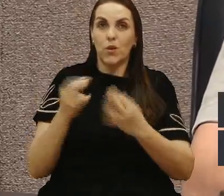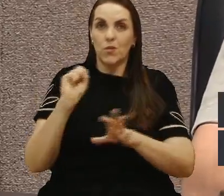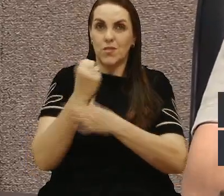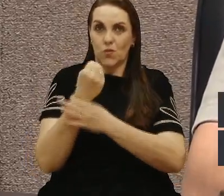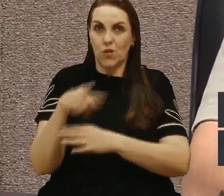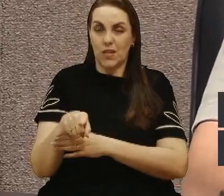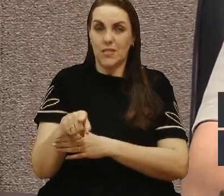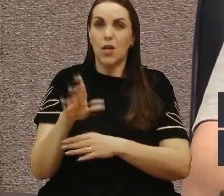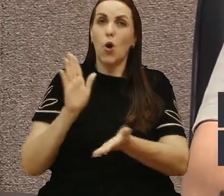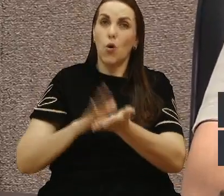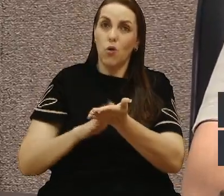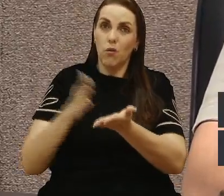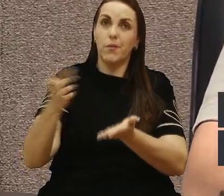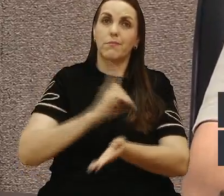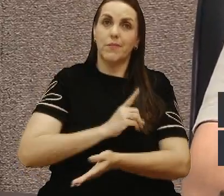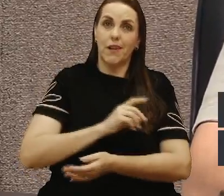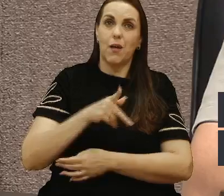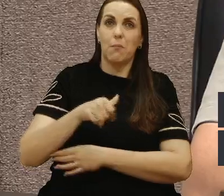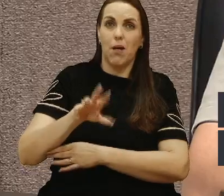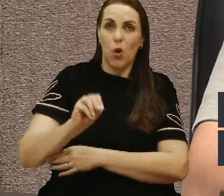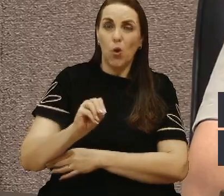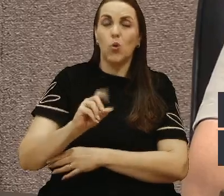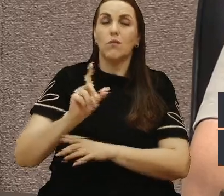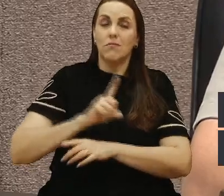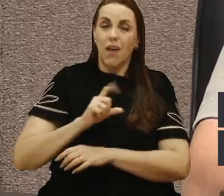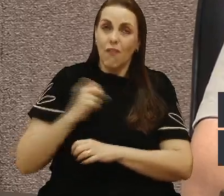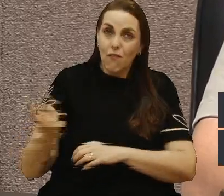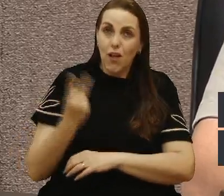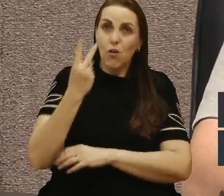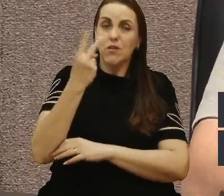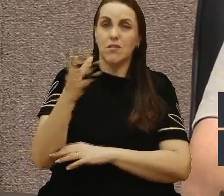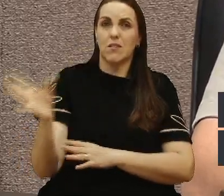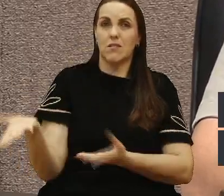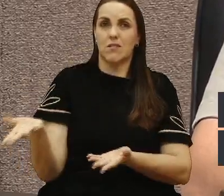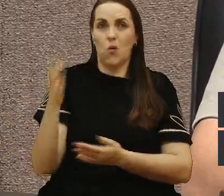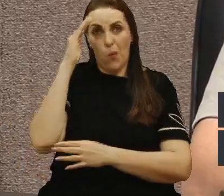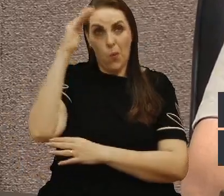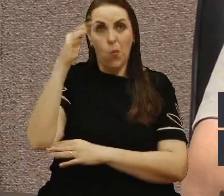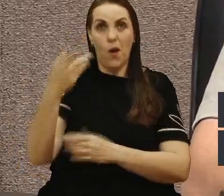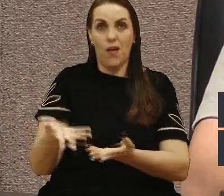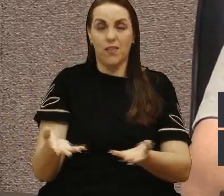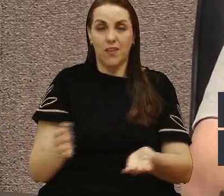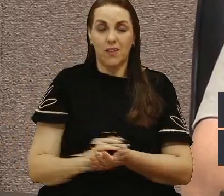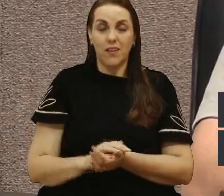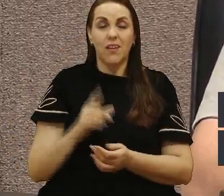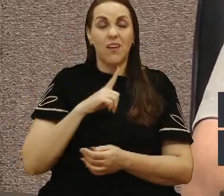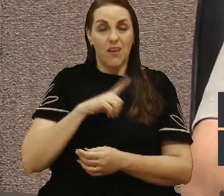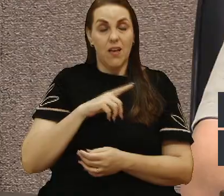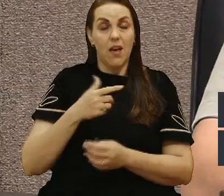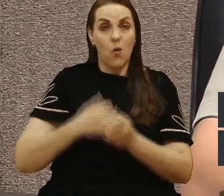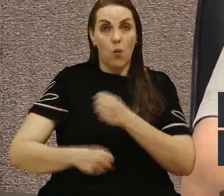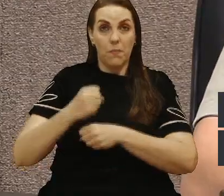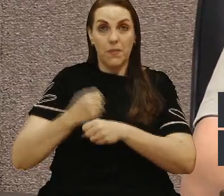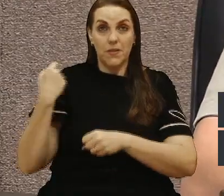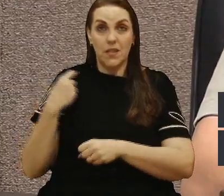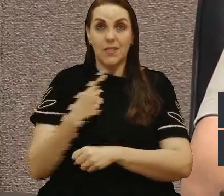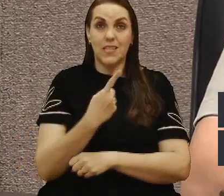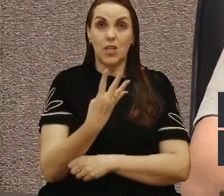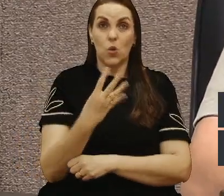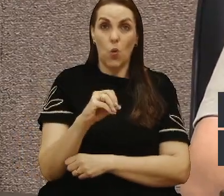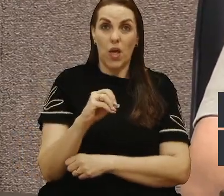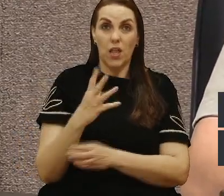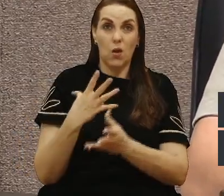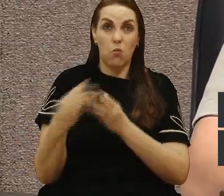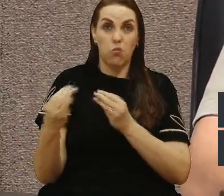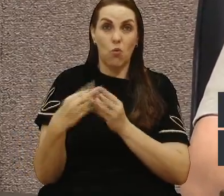elas tivessem uma repercussão maior, inclusive uma valorização da Guarda Municipal. Para que a Guarda, que no ano passado passou de 140